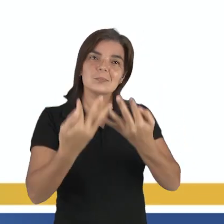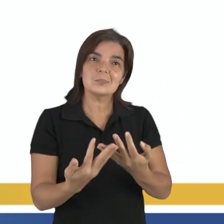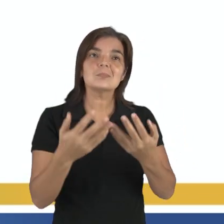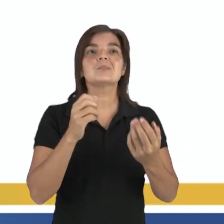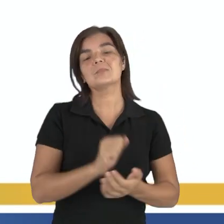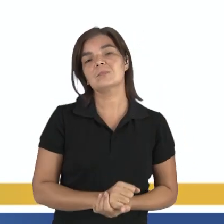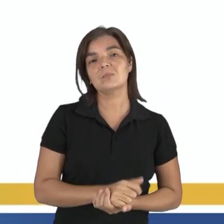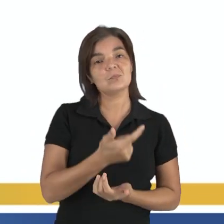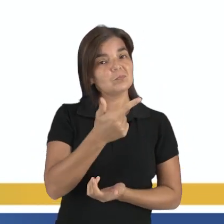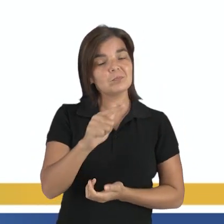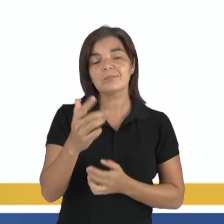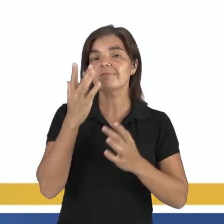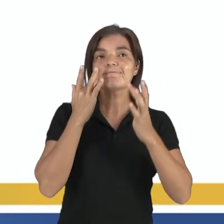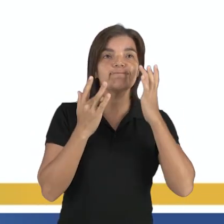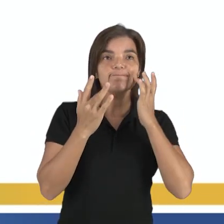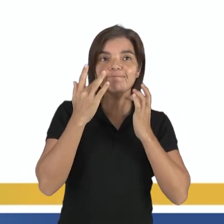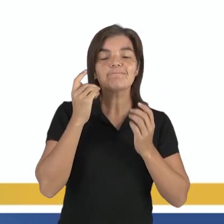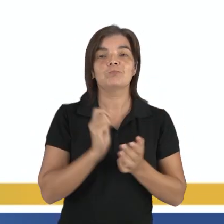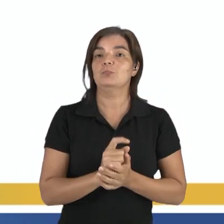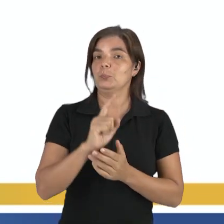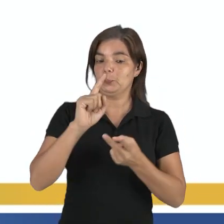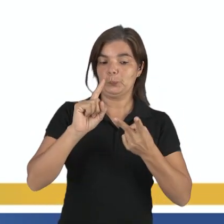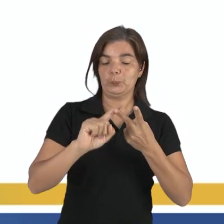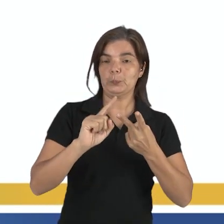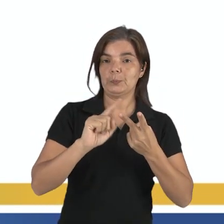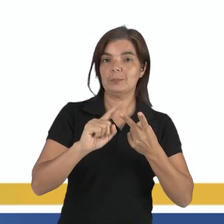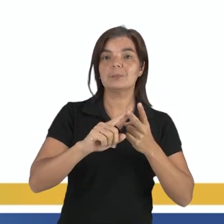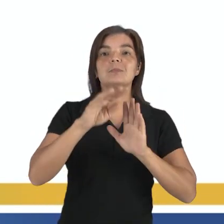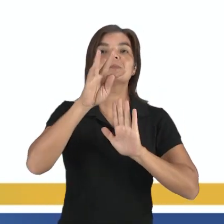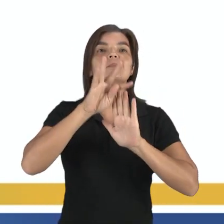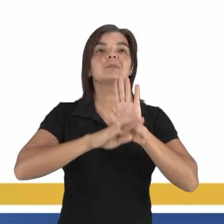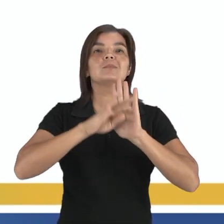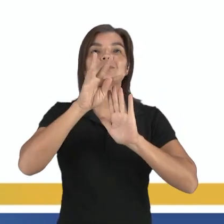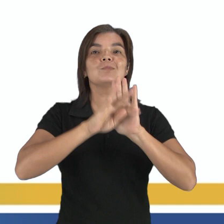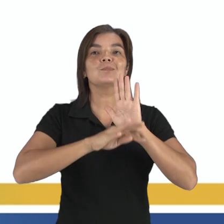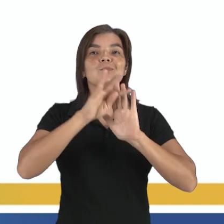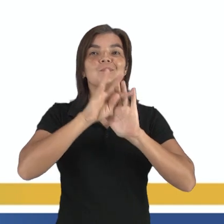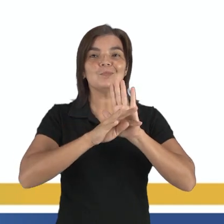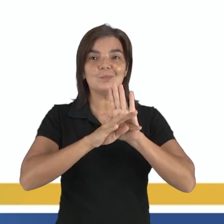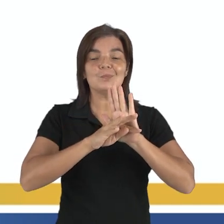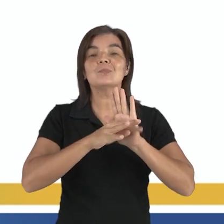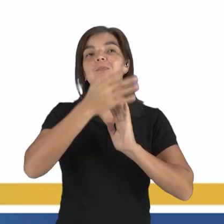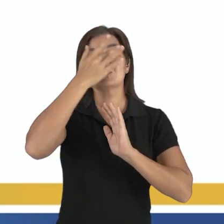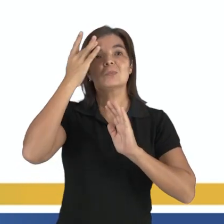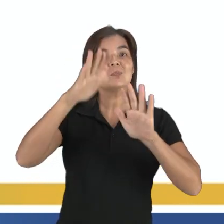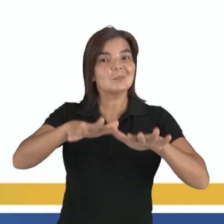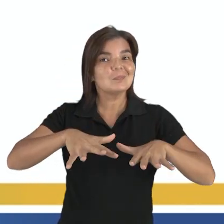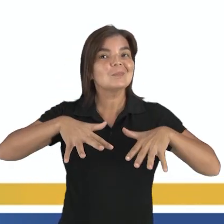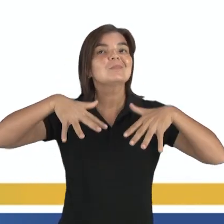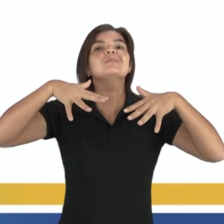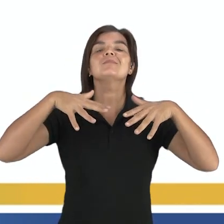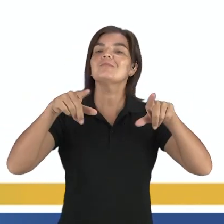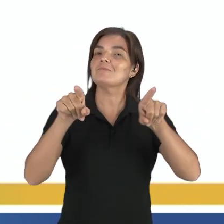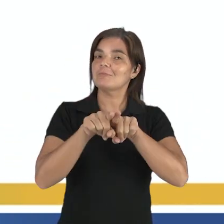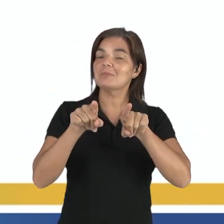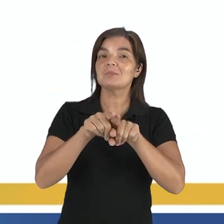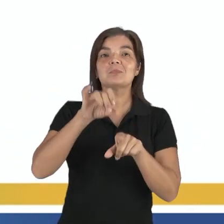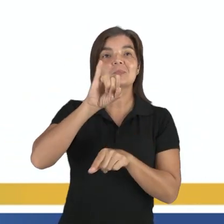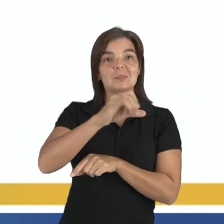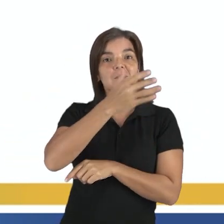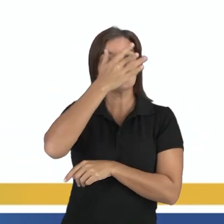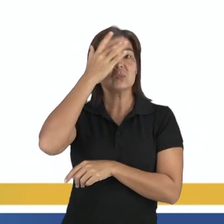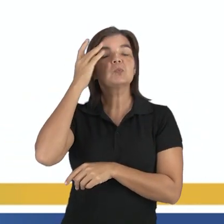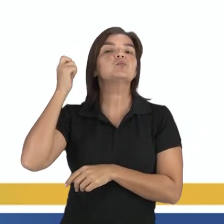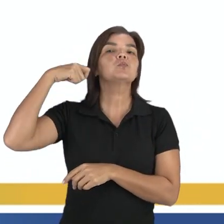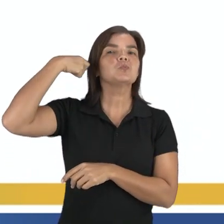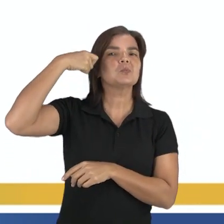a história, não tem teatro. O segundo elemento da tríade é o público, a plateia. Se eu tenho